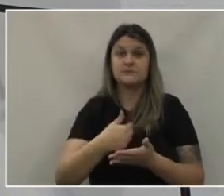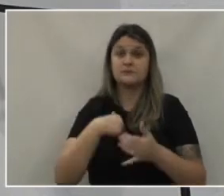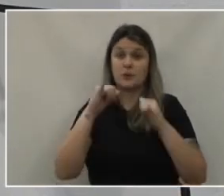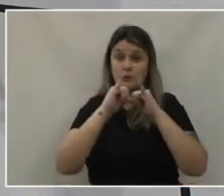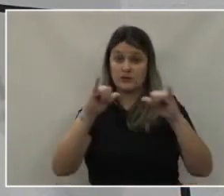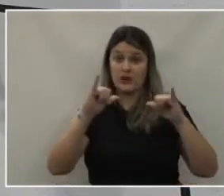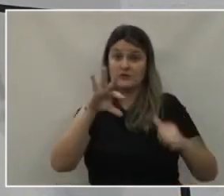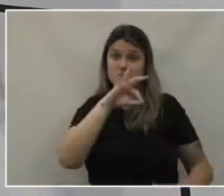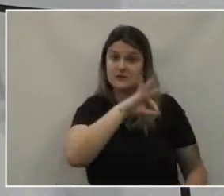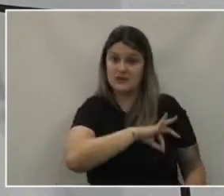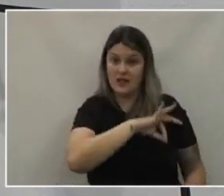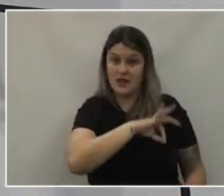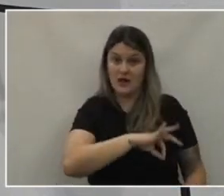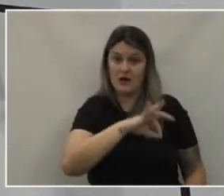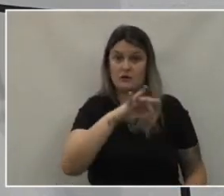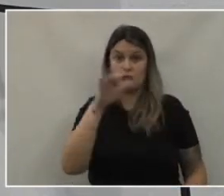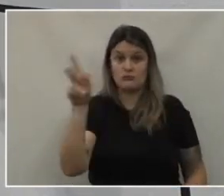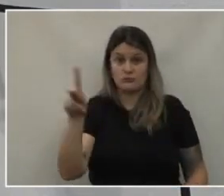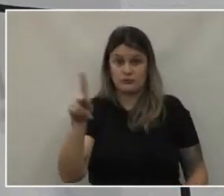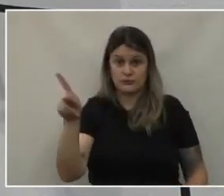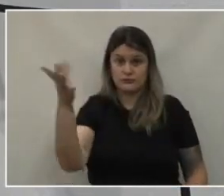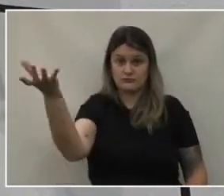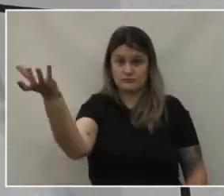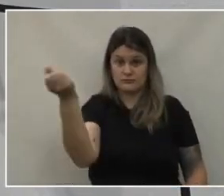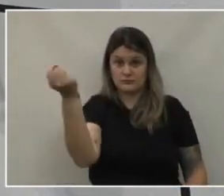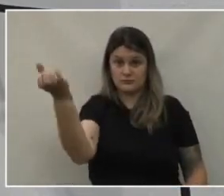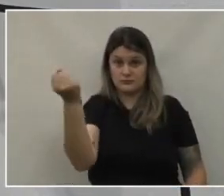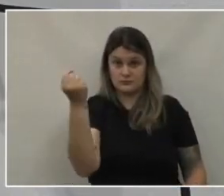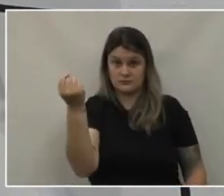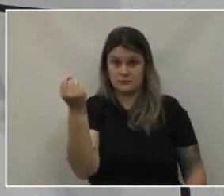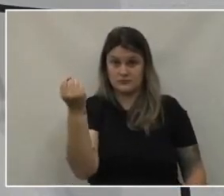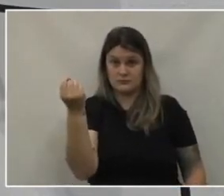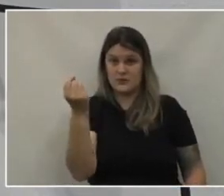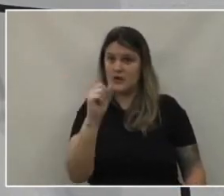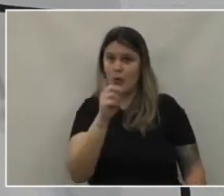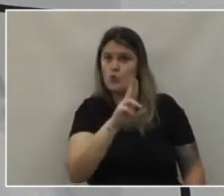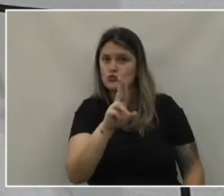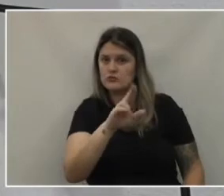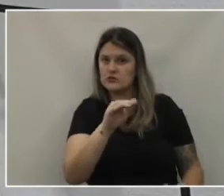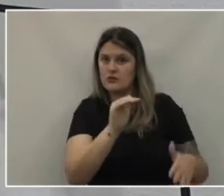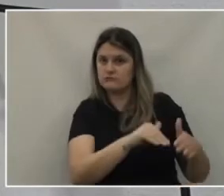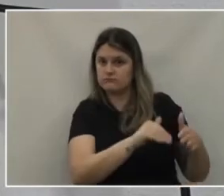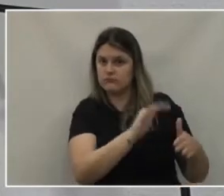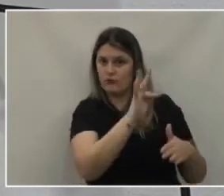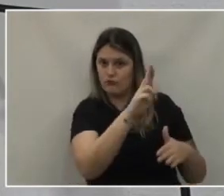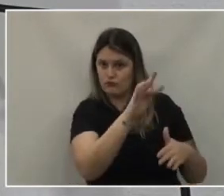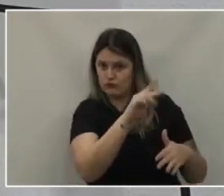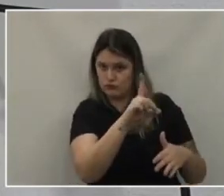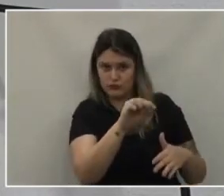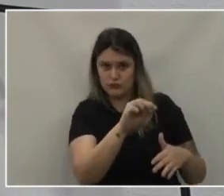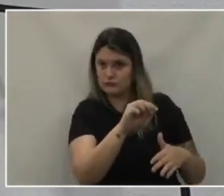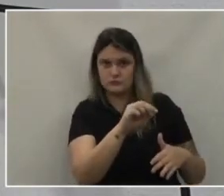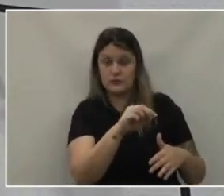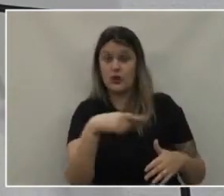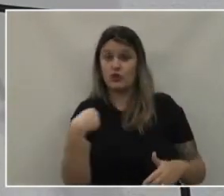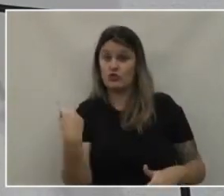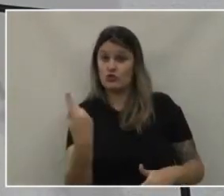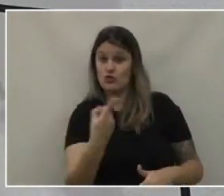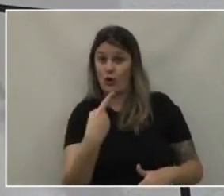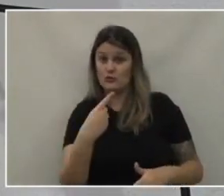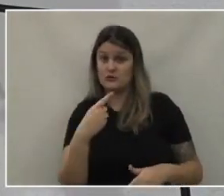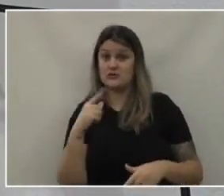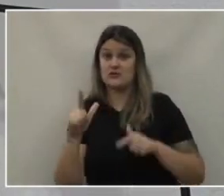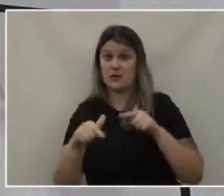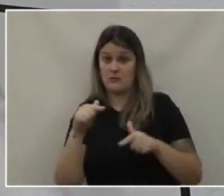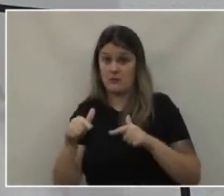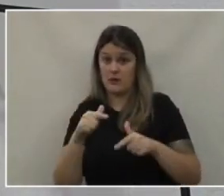salários dos aposentados não saem desse fundo. nós, servidores públicos